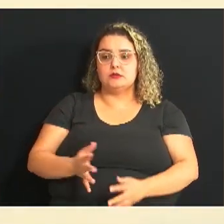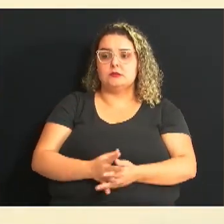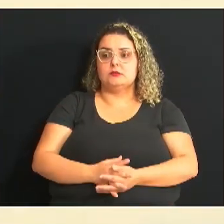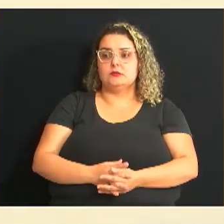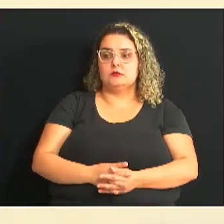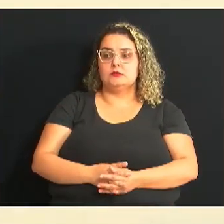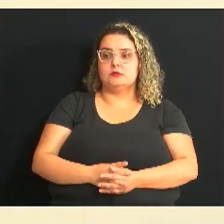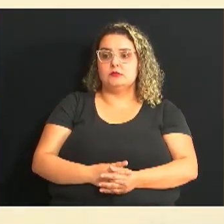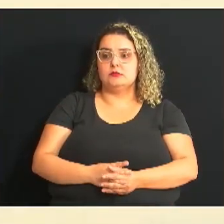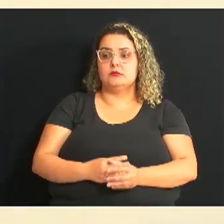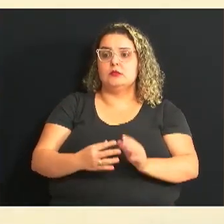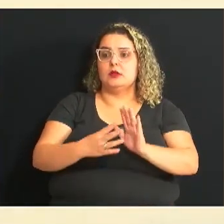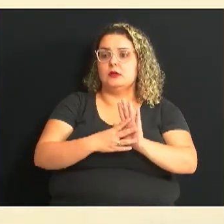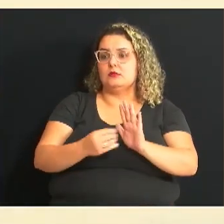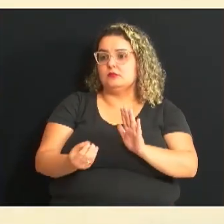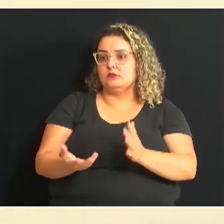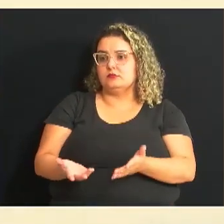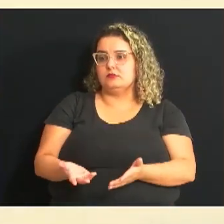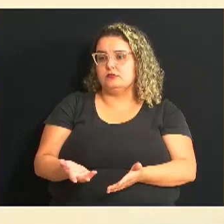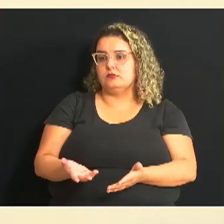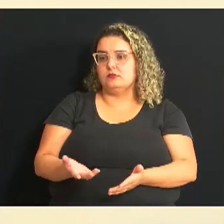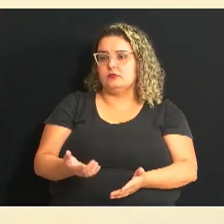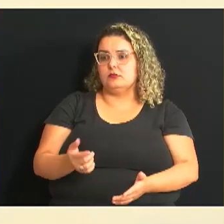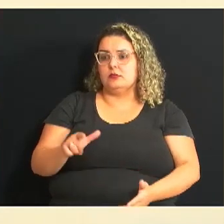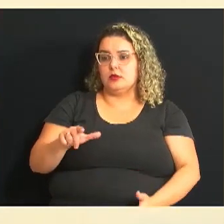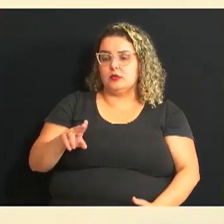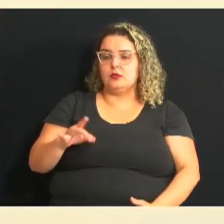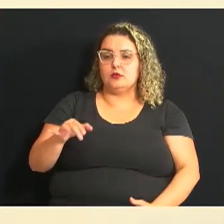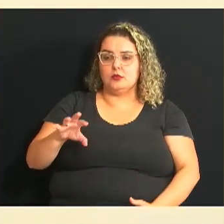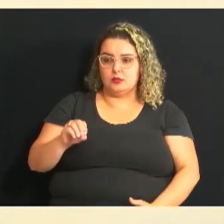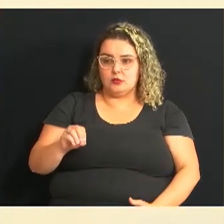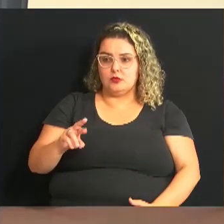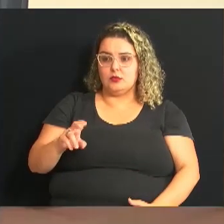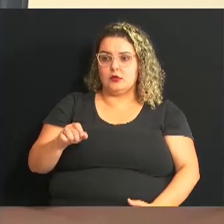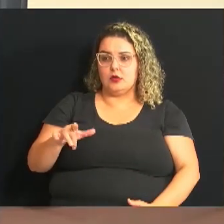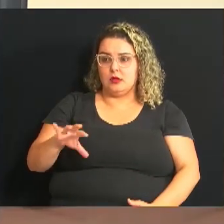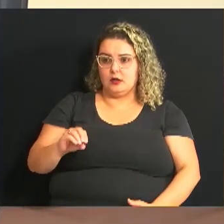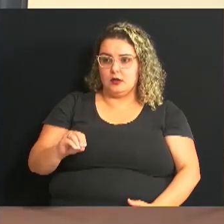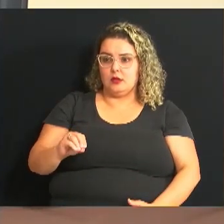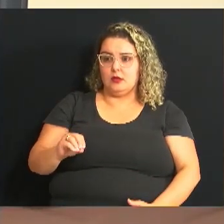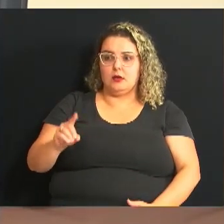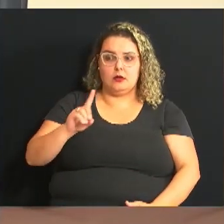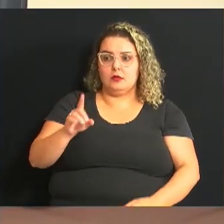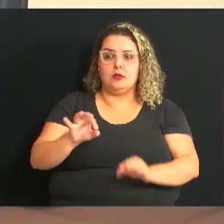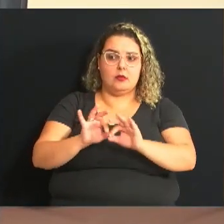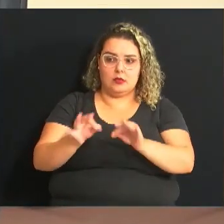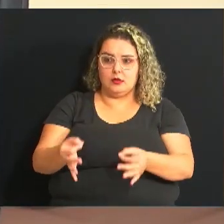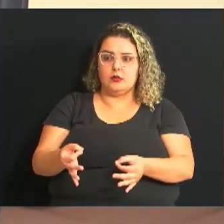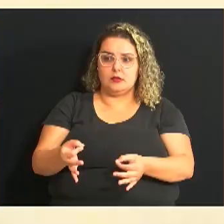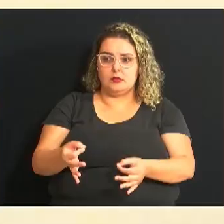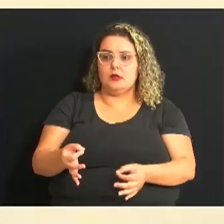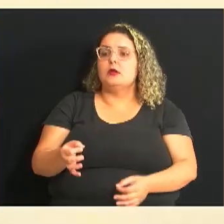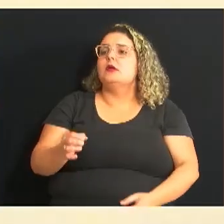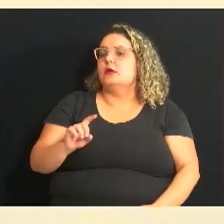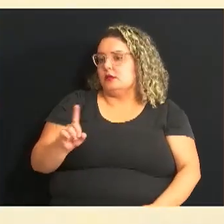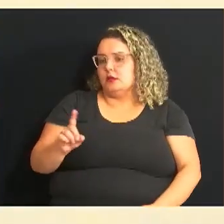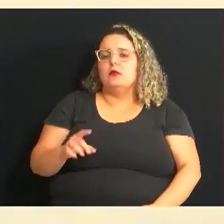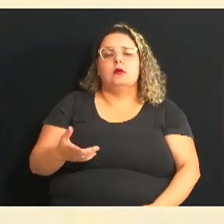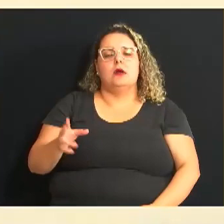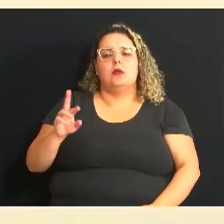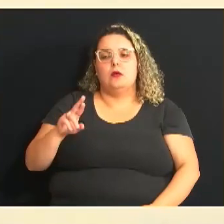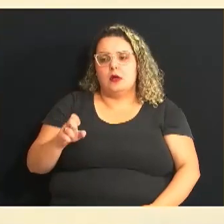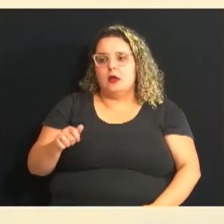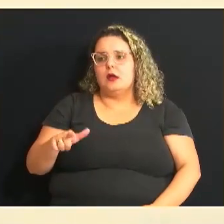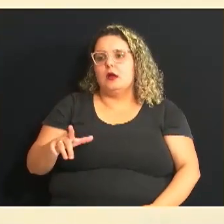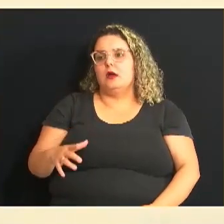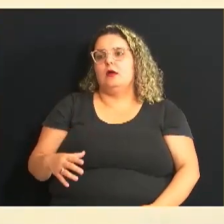o modelo pelo lucro real, né? A tributação não é pelo lucro real. Não é o modelo simplificado que Não é o chamam. simplificado, é aquele que você utiliza abatimento de